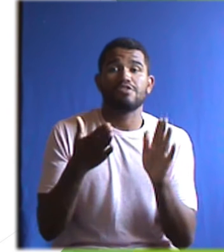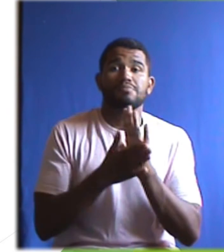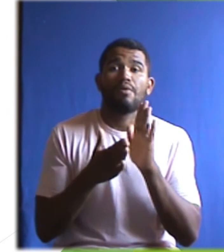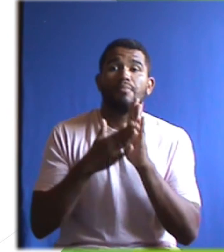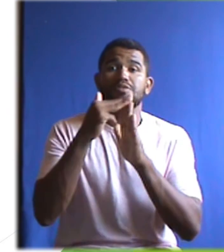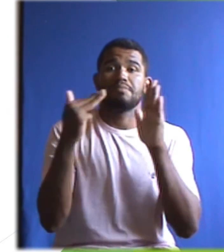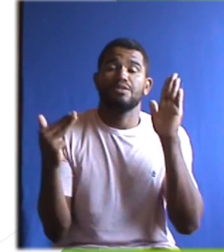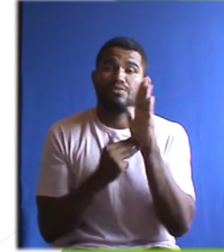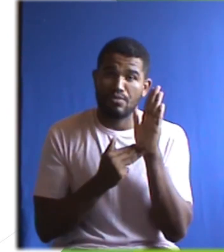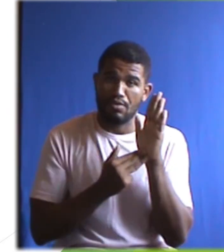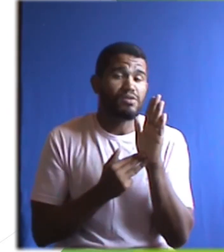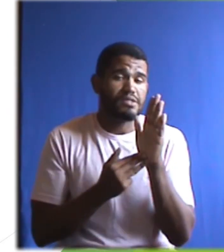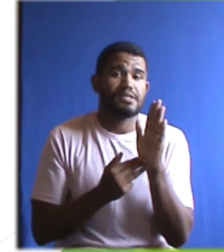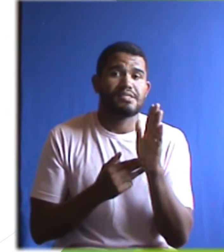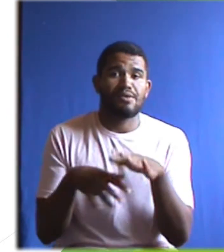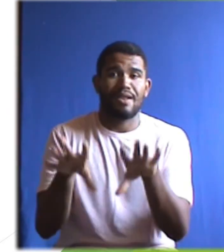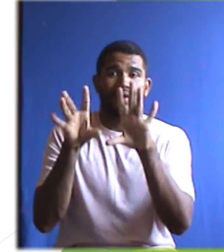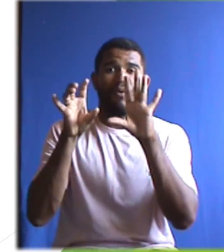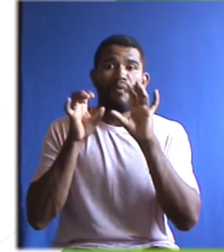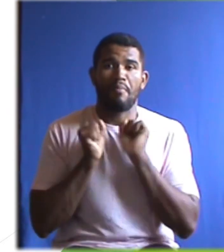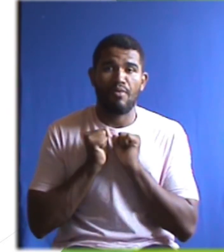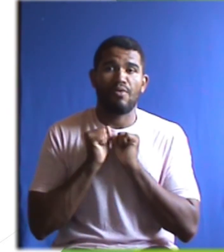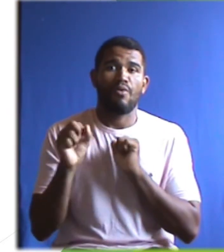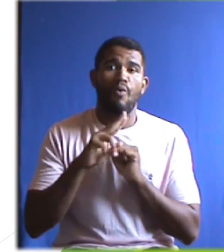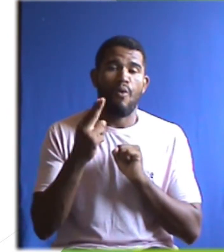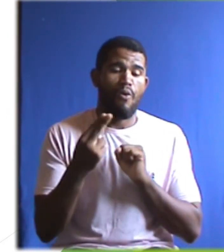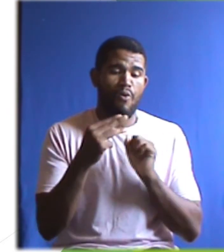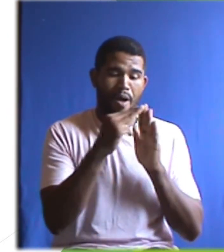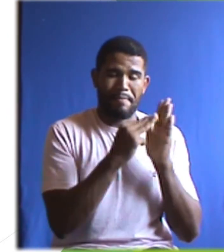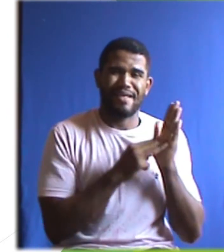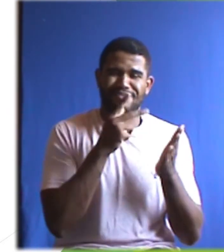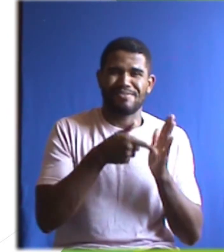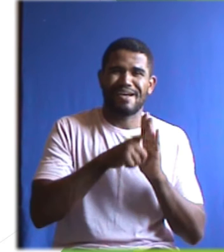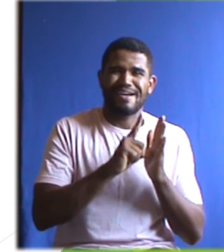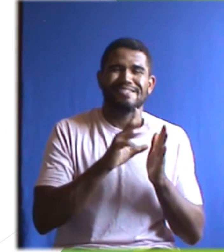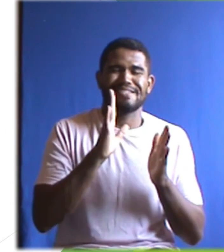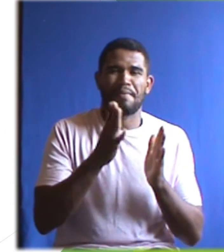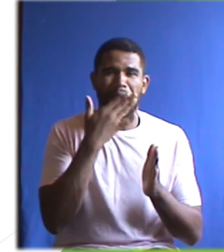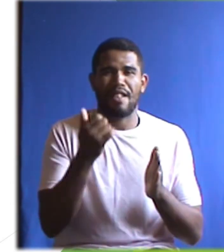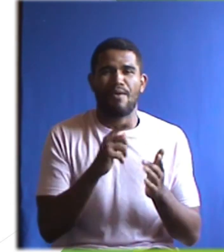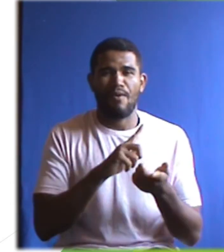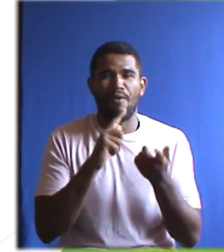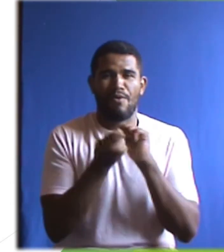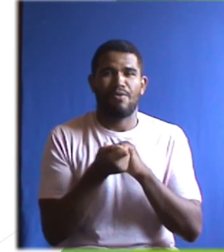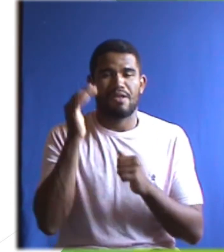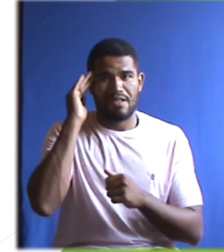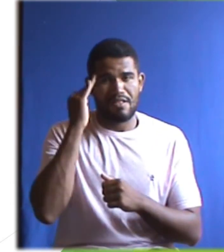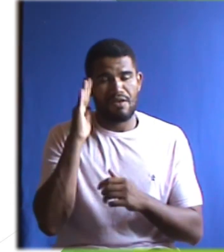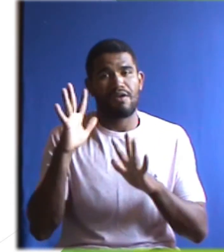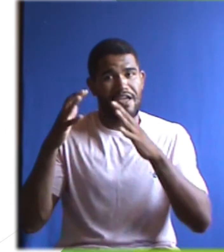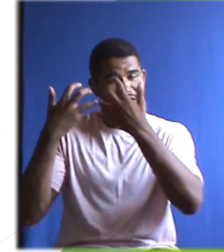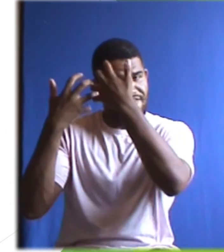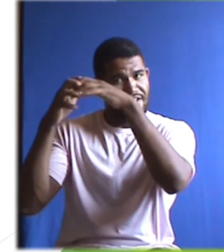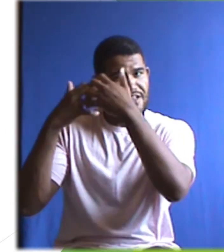aqueles defeitos e que teria um outro método para que ele melhorasse a aula dele. Então, a partir de